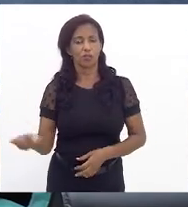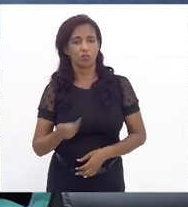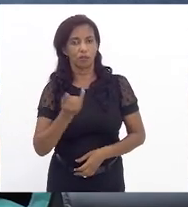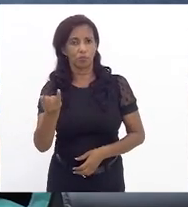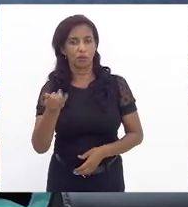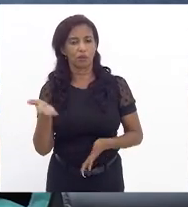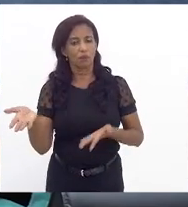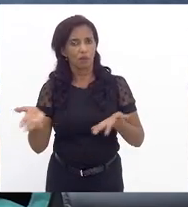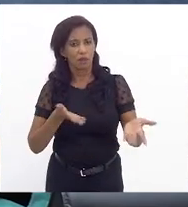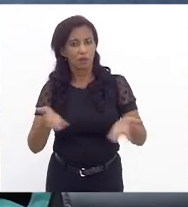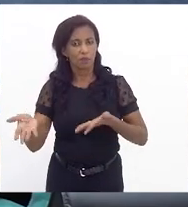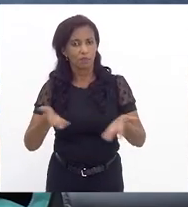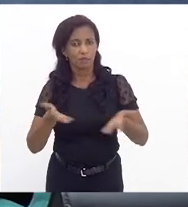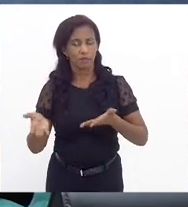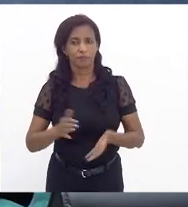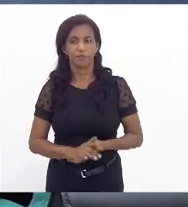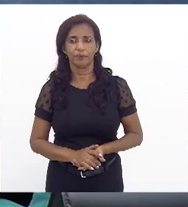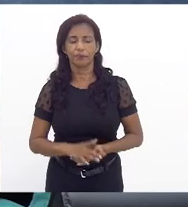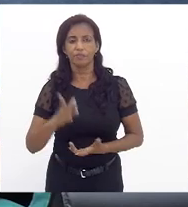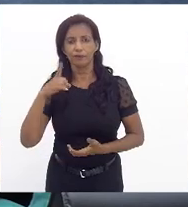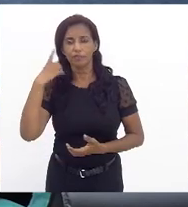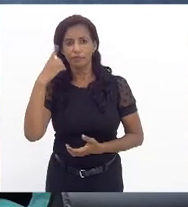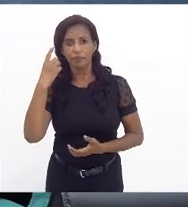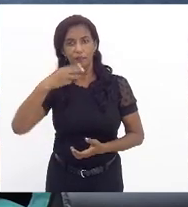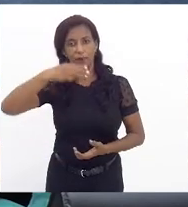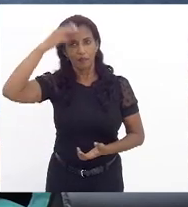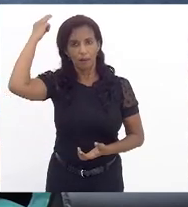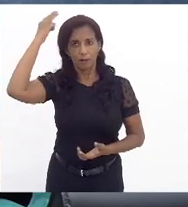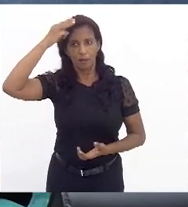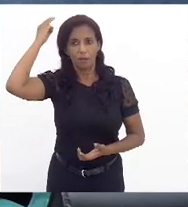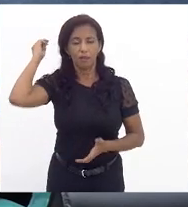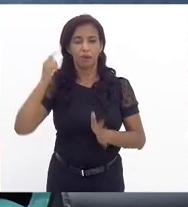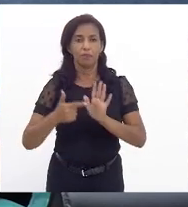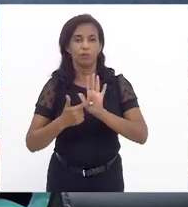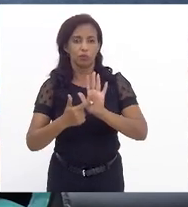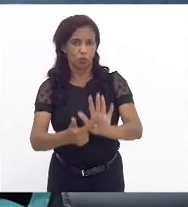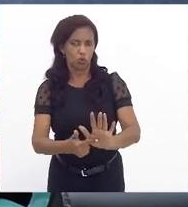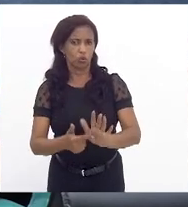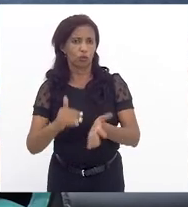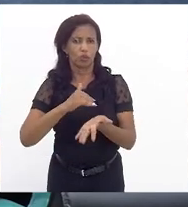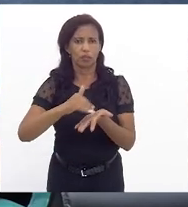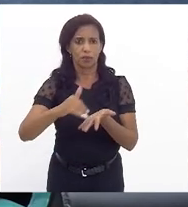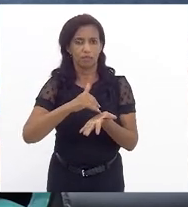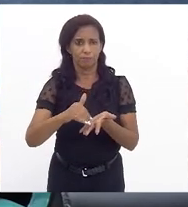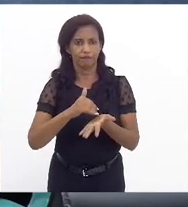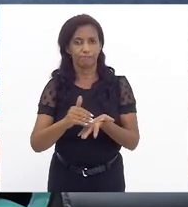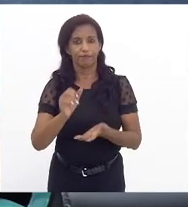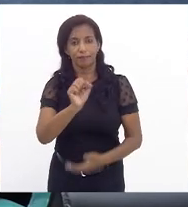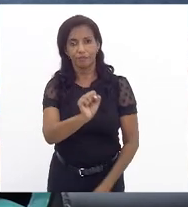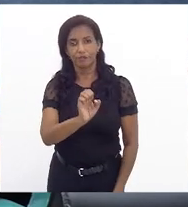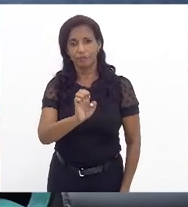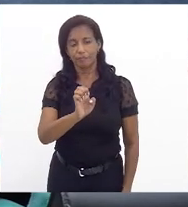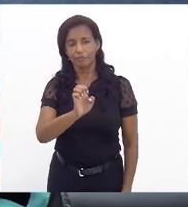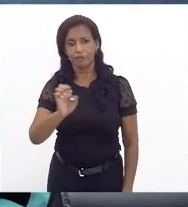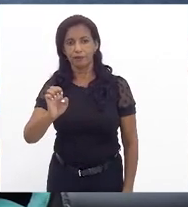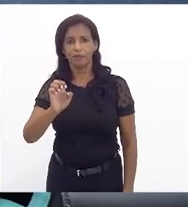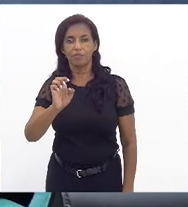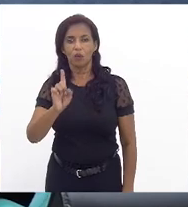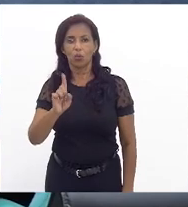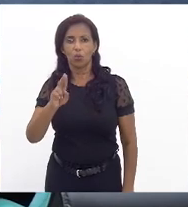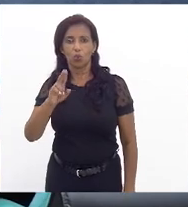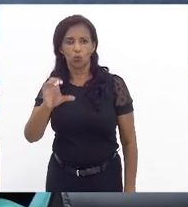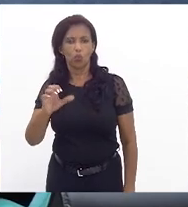tramitando. O deputado Márcio Pacheco mostrou a posição da Secretaria de Educação e o